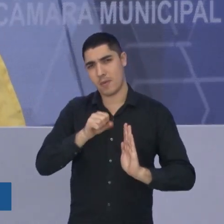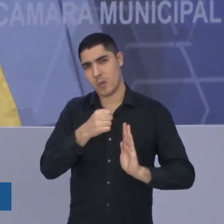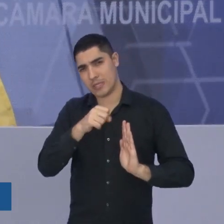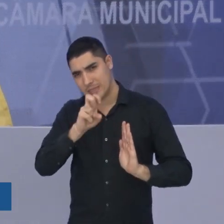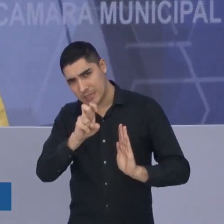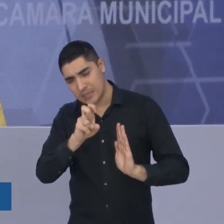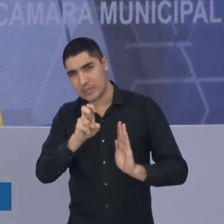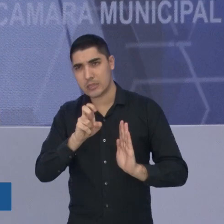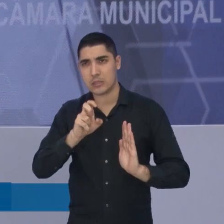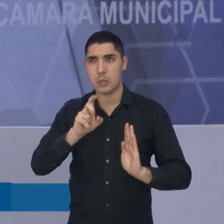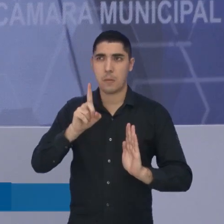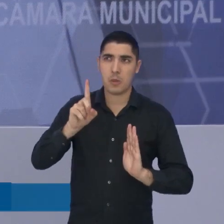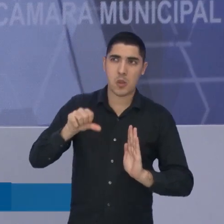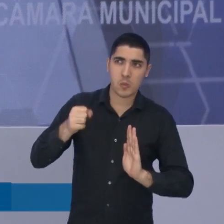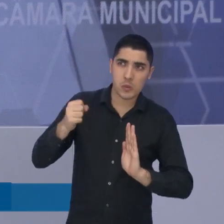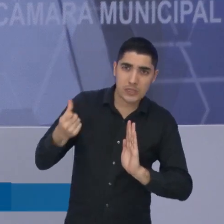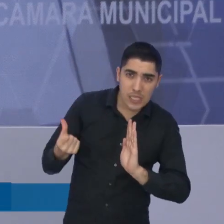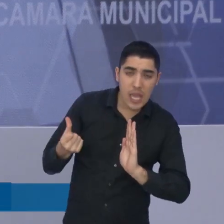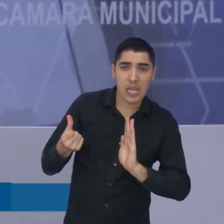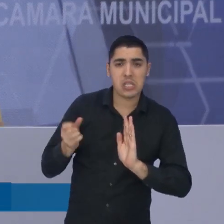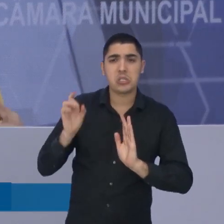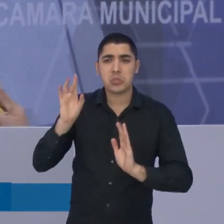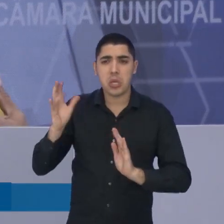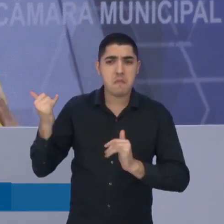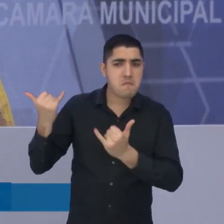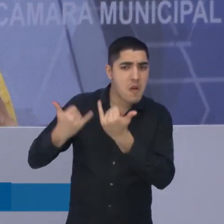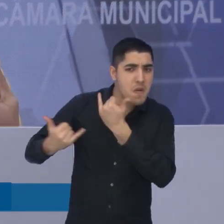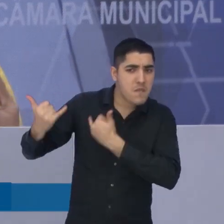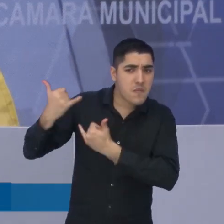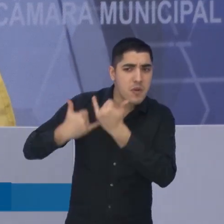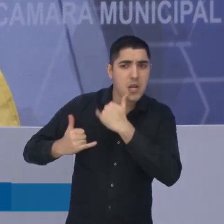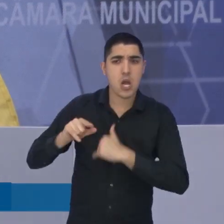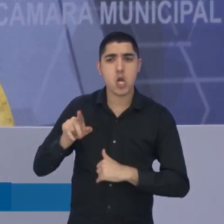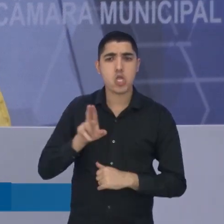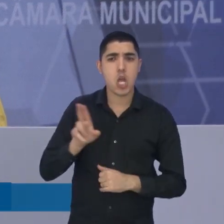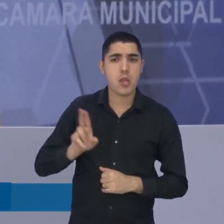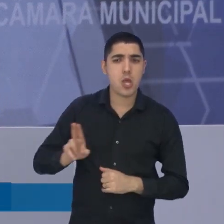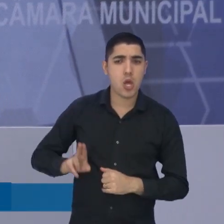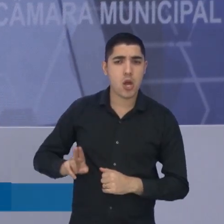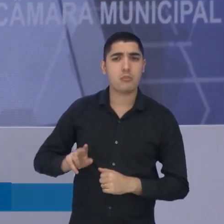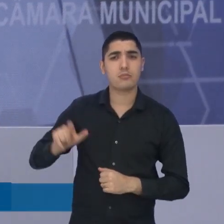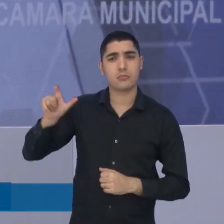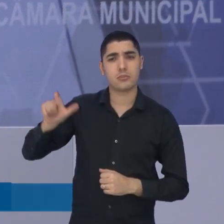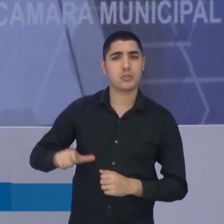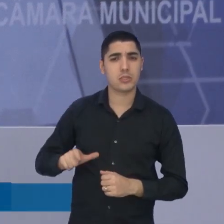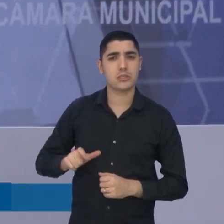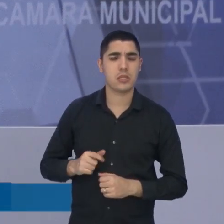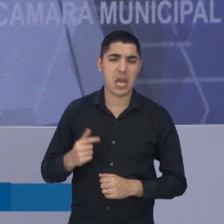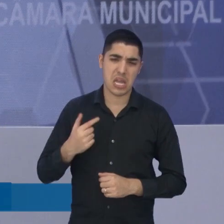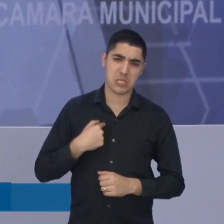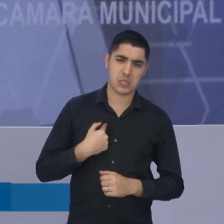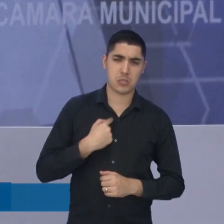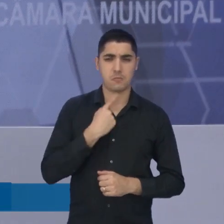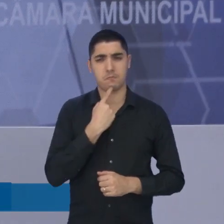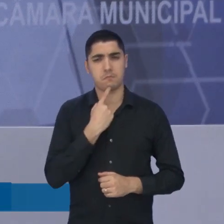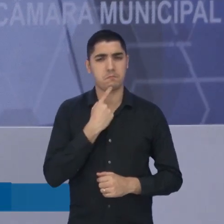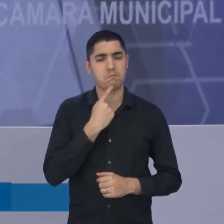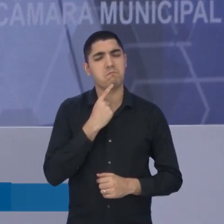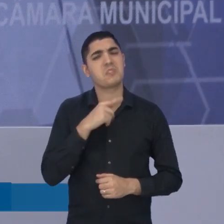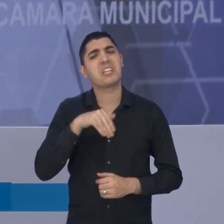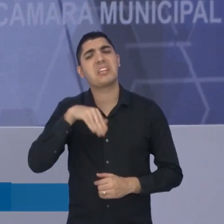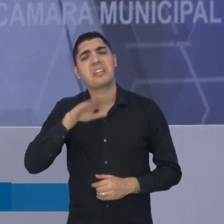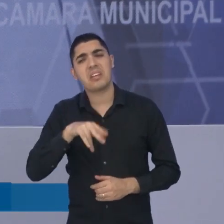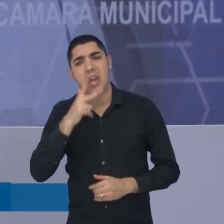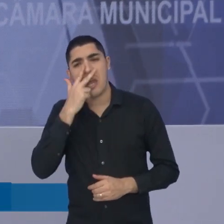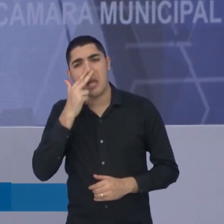86, escutava o nome e escutava um certo respeito quando se falava do nome. Eu ficava curiosa, quem